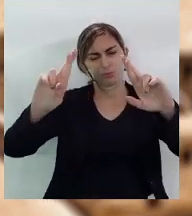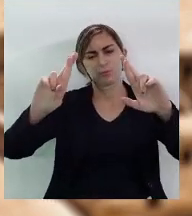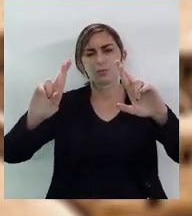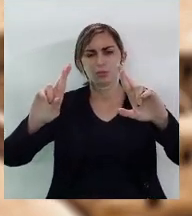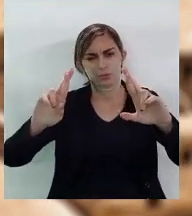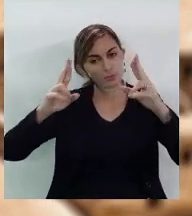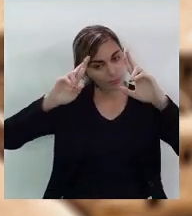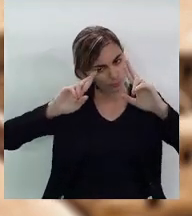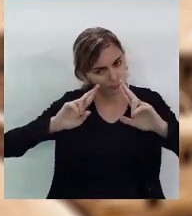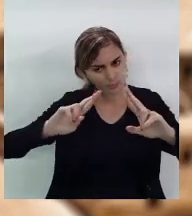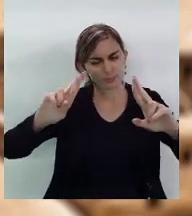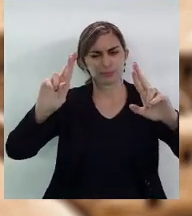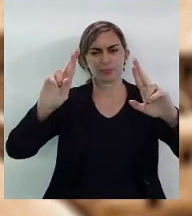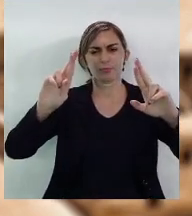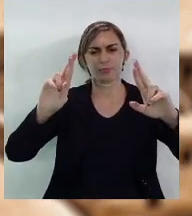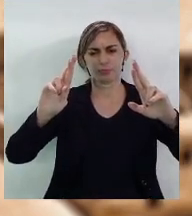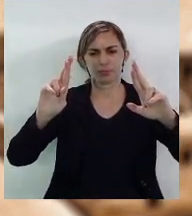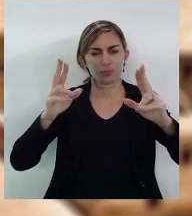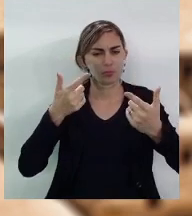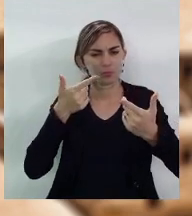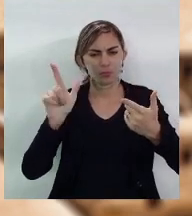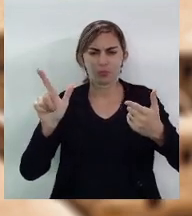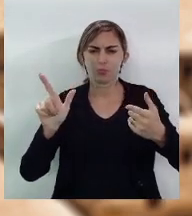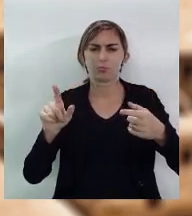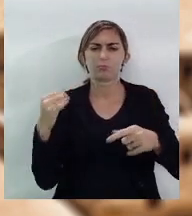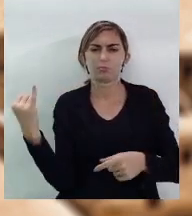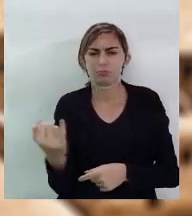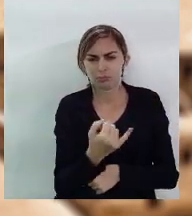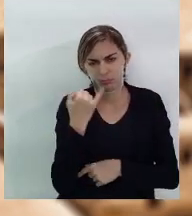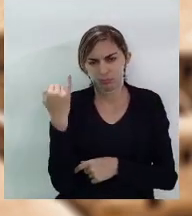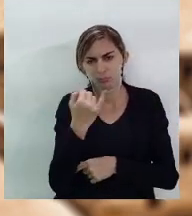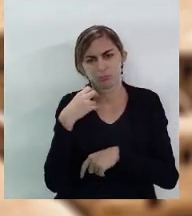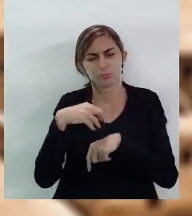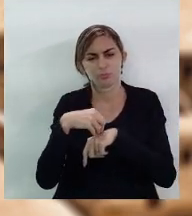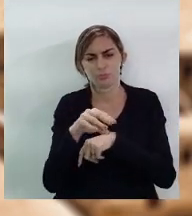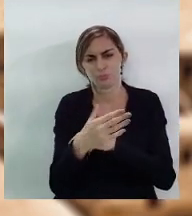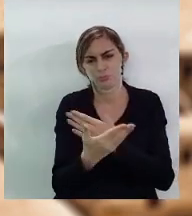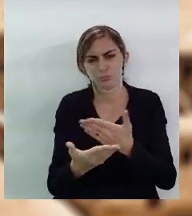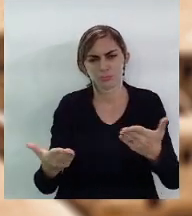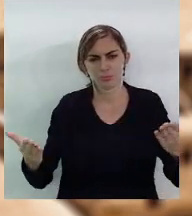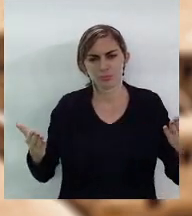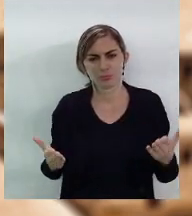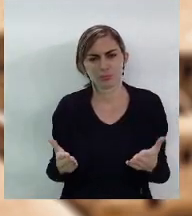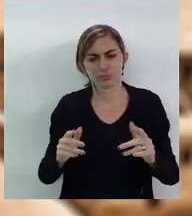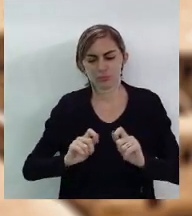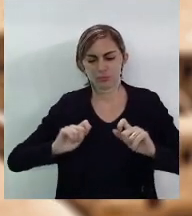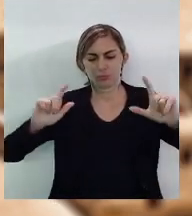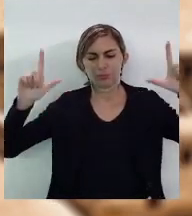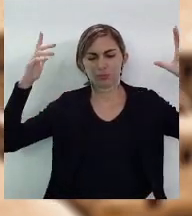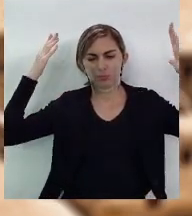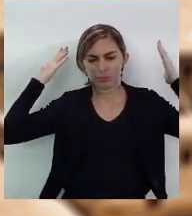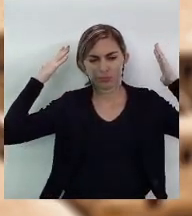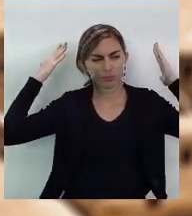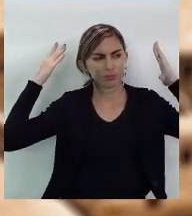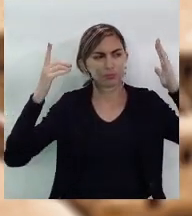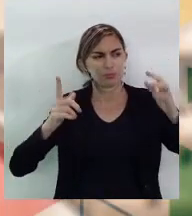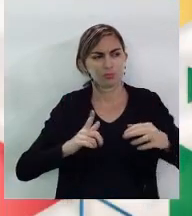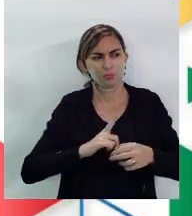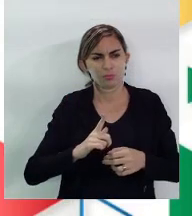palavra, respeito. Outra questão importante que trago para vocês. Na tela, nós temos